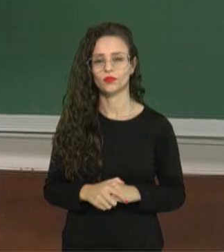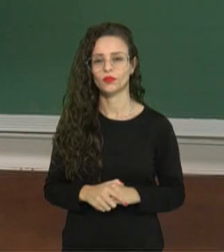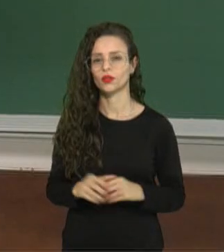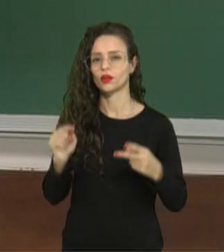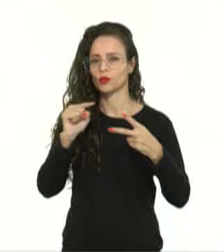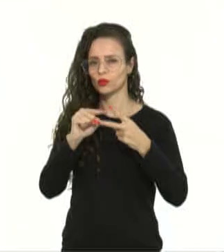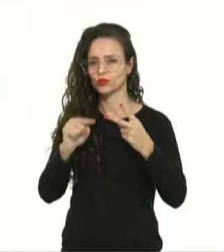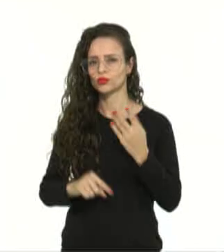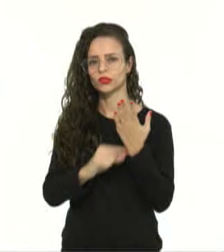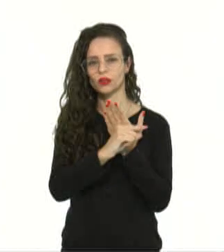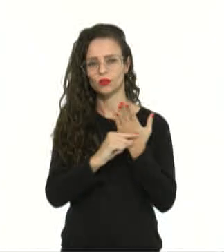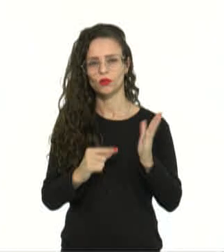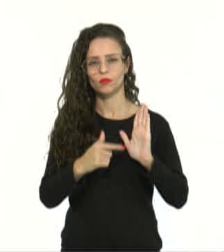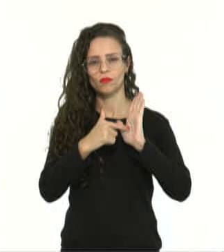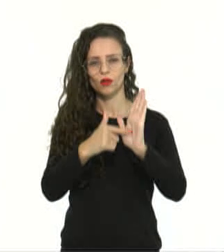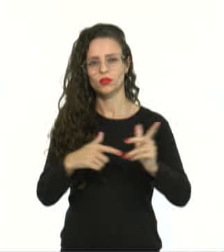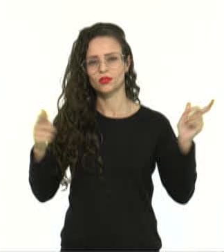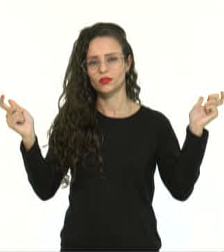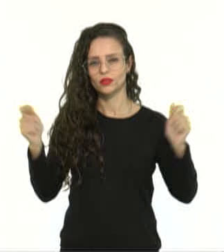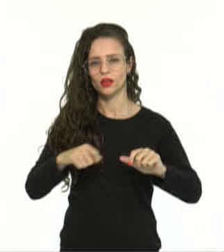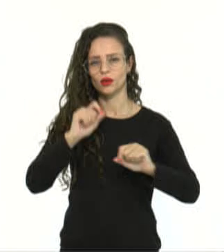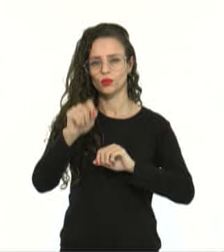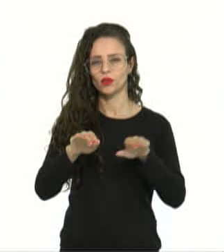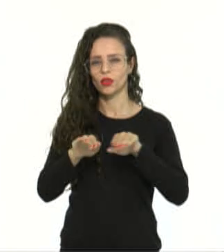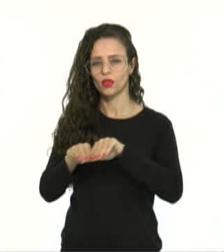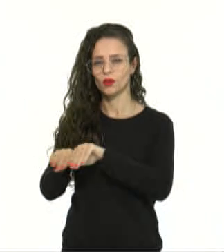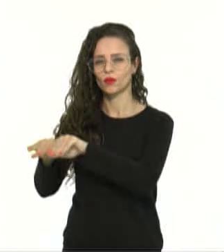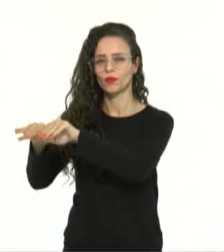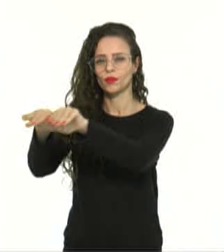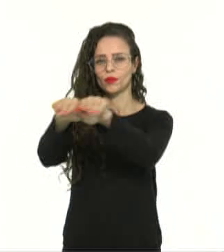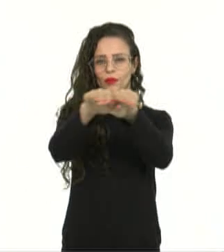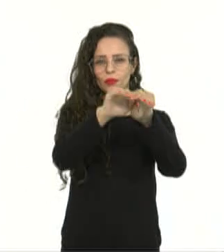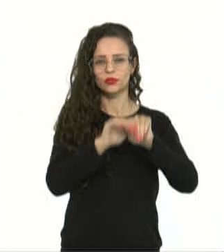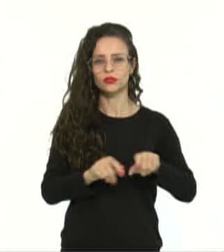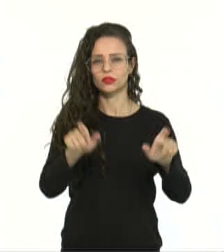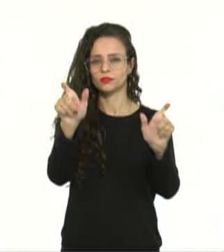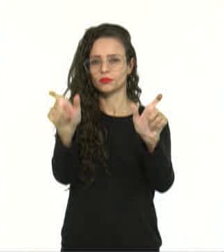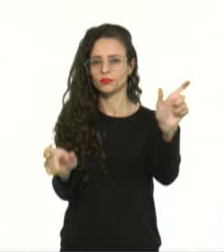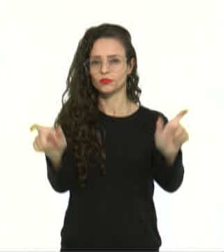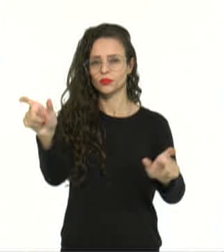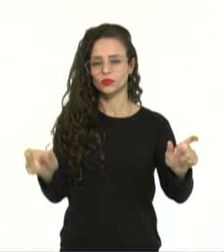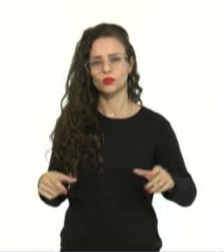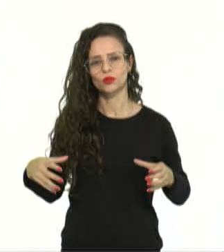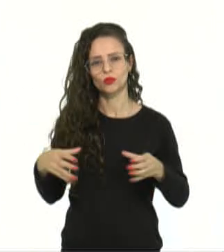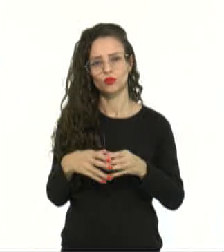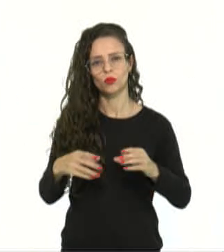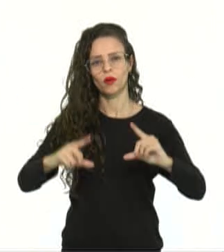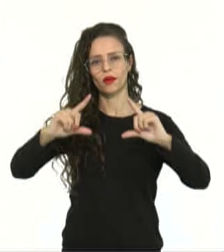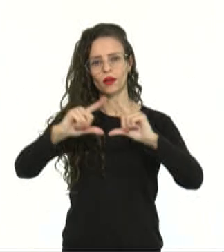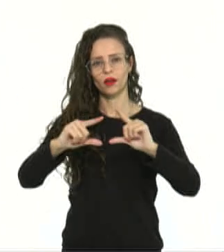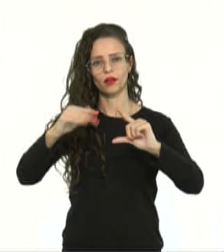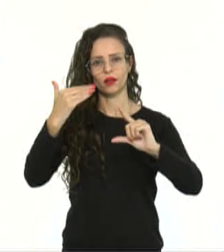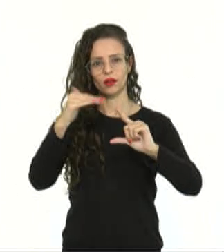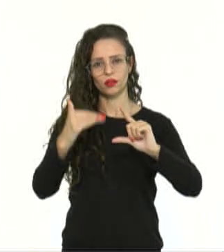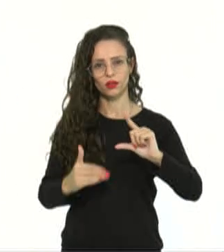Horkheimer apontaram a possibilidade de homogeneização das pessoas, grupos e classes sociais.